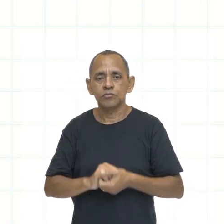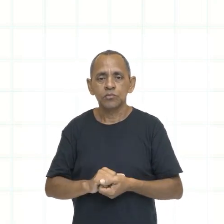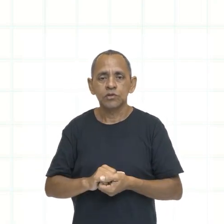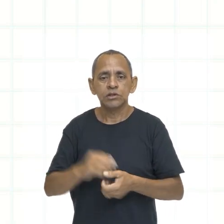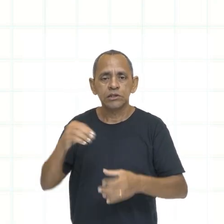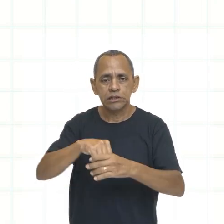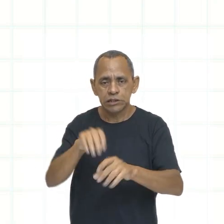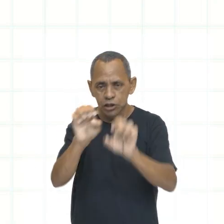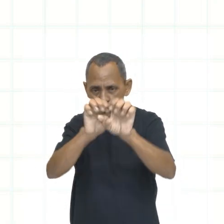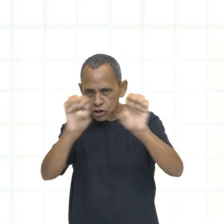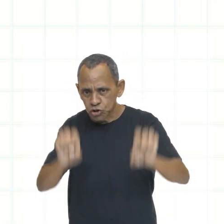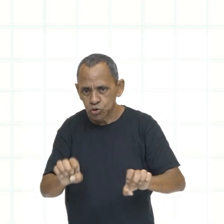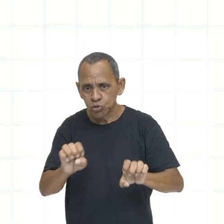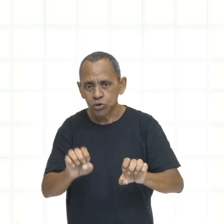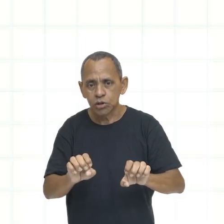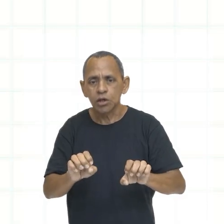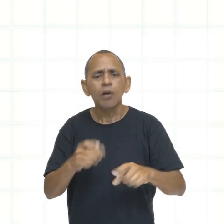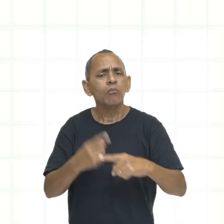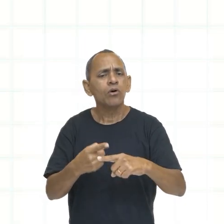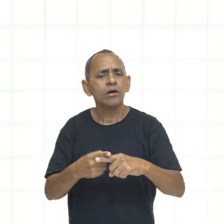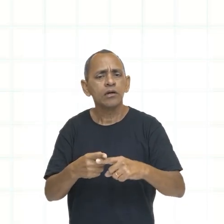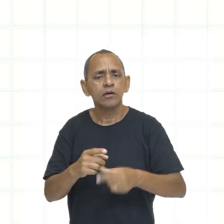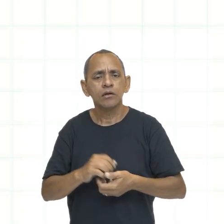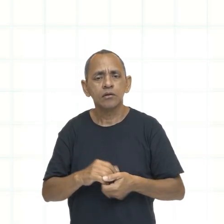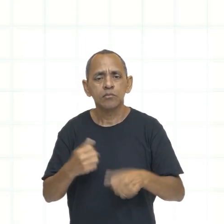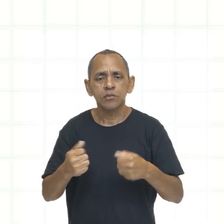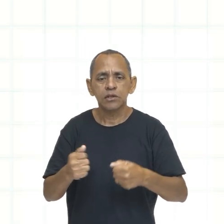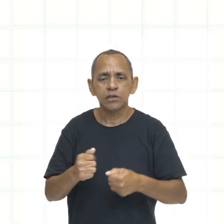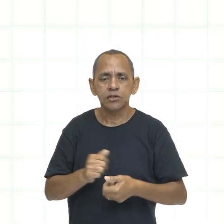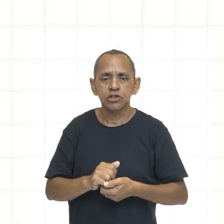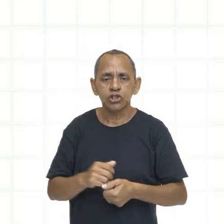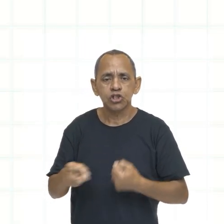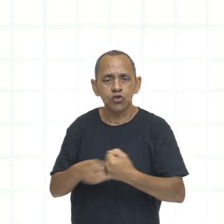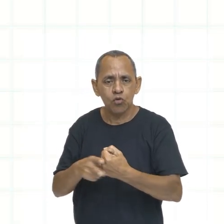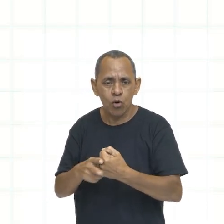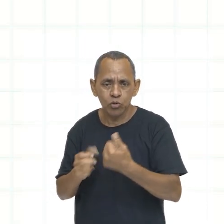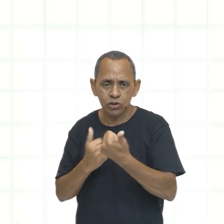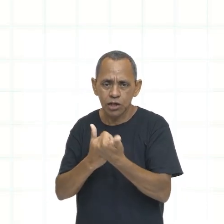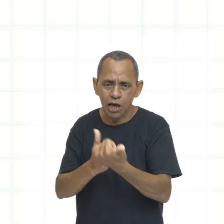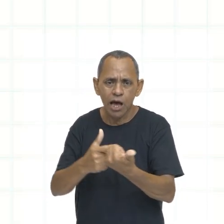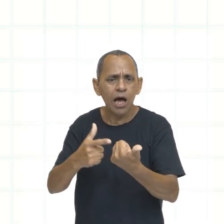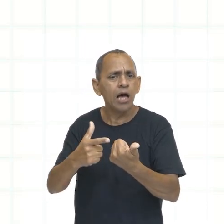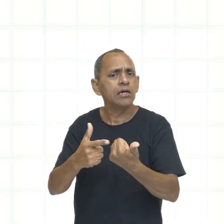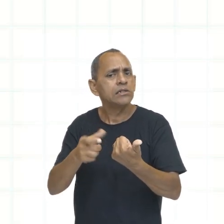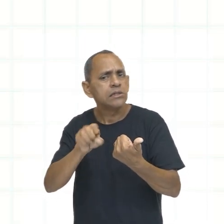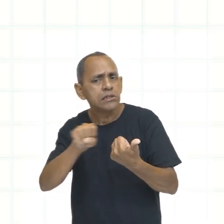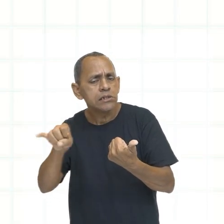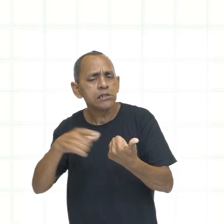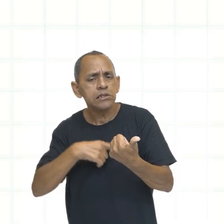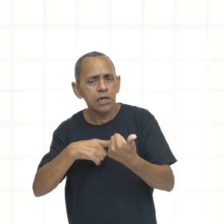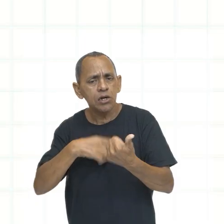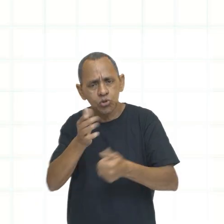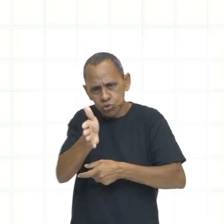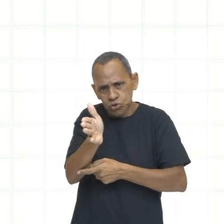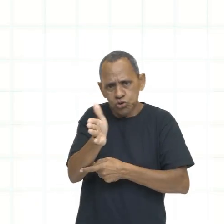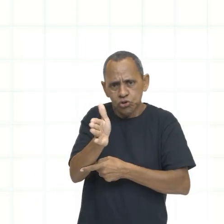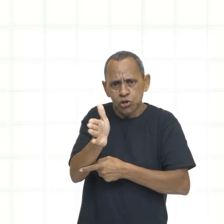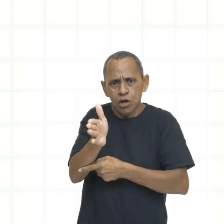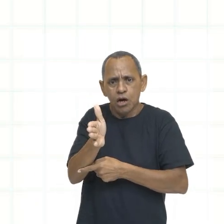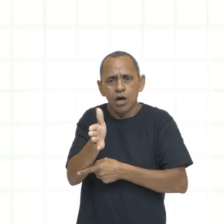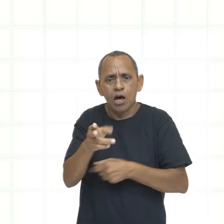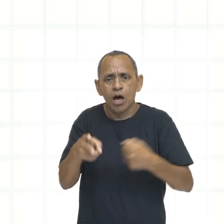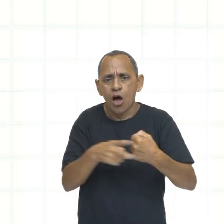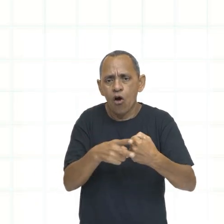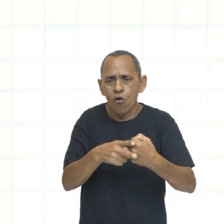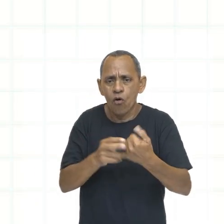semimodal. Por que eu preciso de um verbo auxiliar para uma frase onde eu já tenho, supostamente tenho um verbo auxiliar, que é o